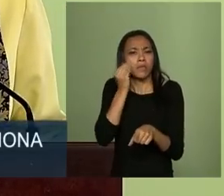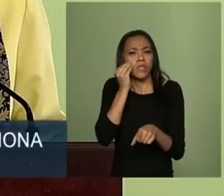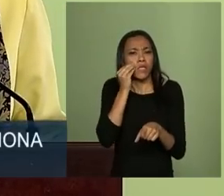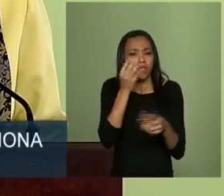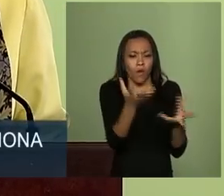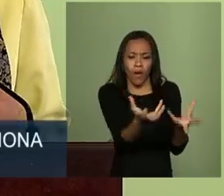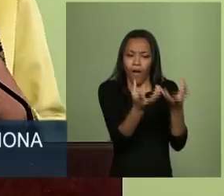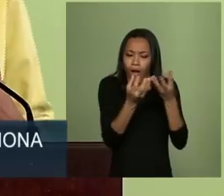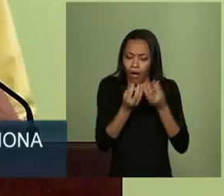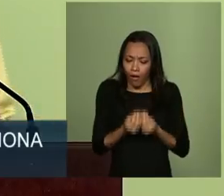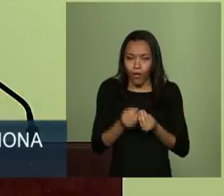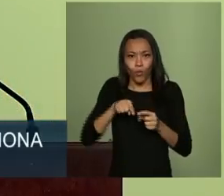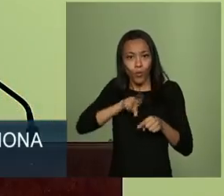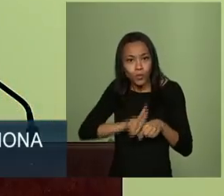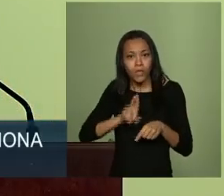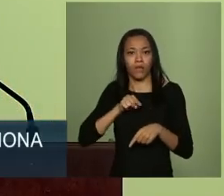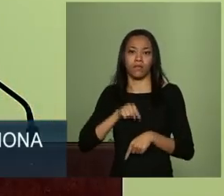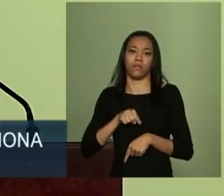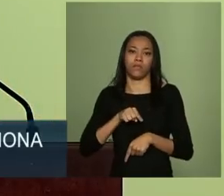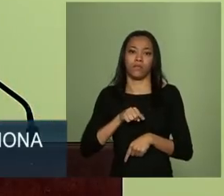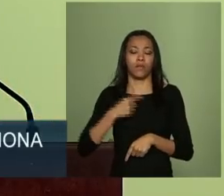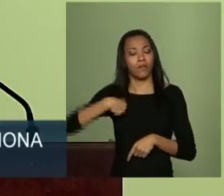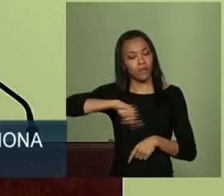no meio ambiente. Nós agora